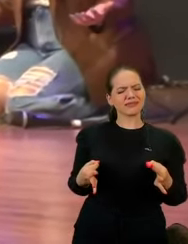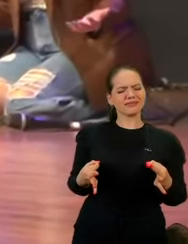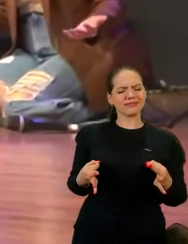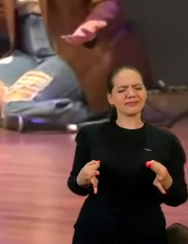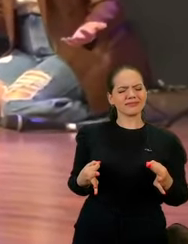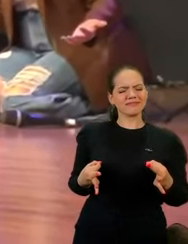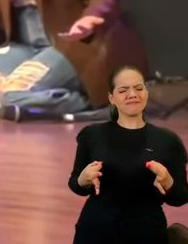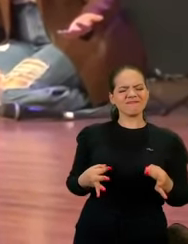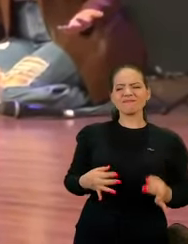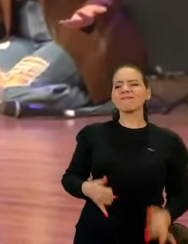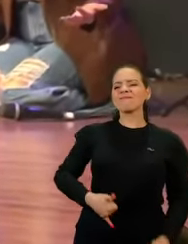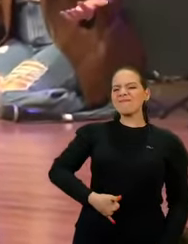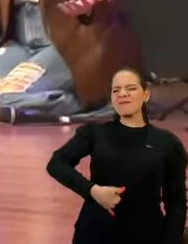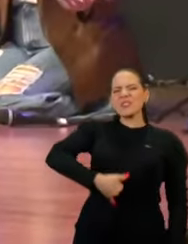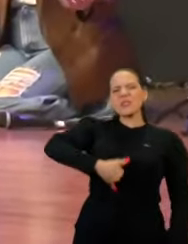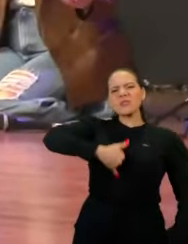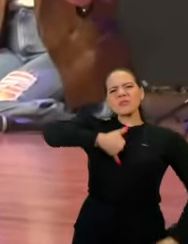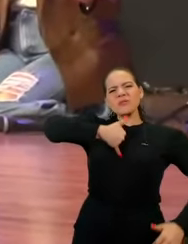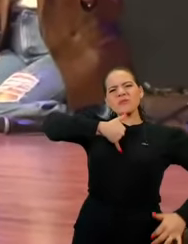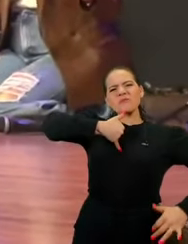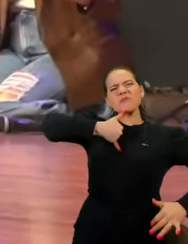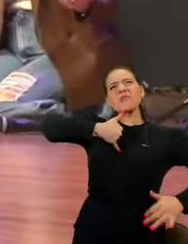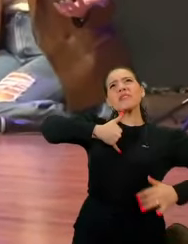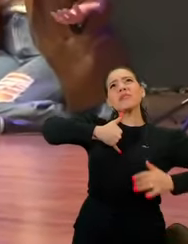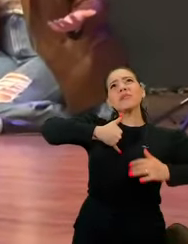que todo orgulho humano,